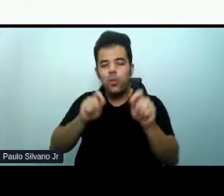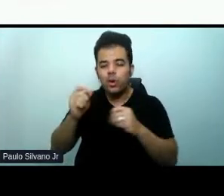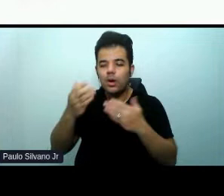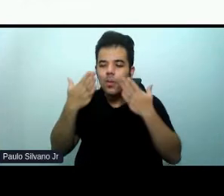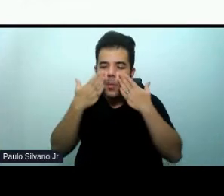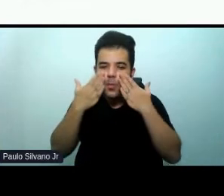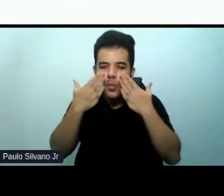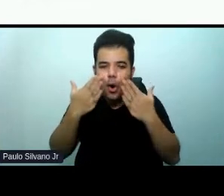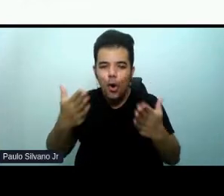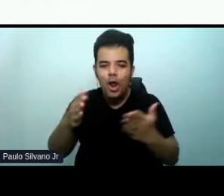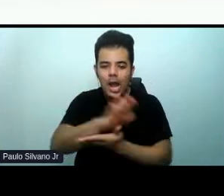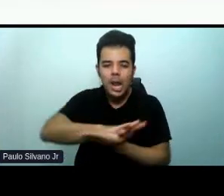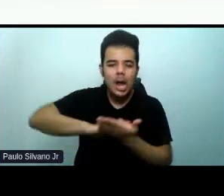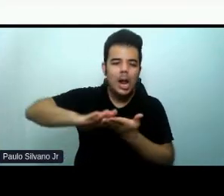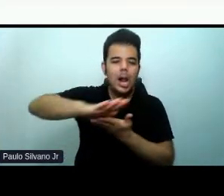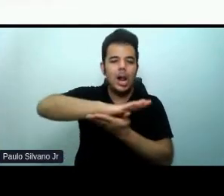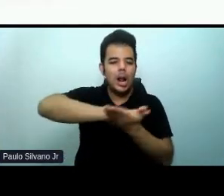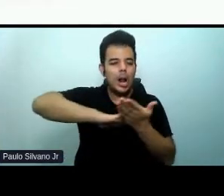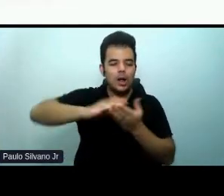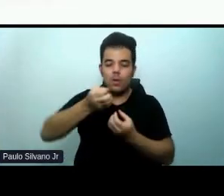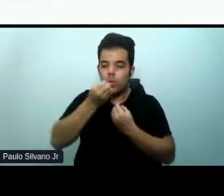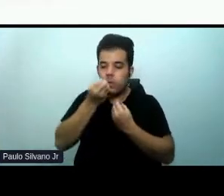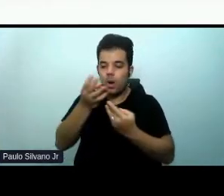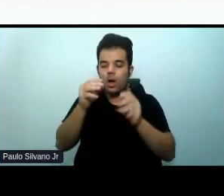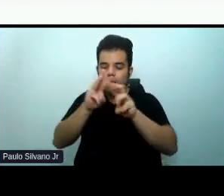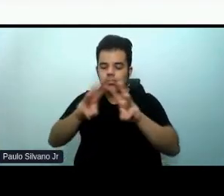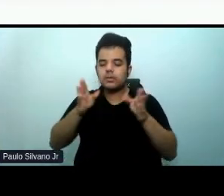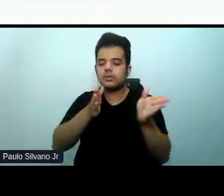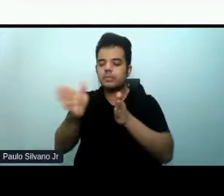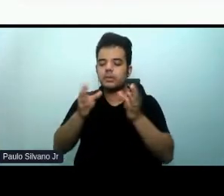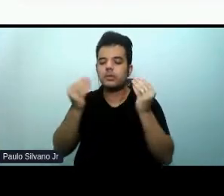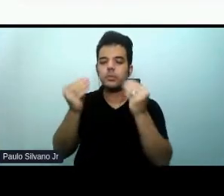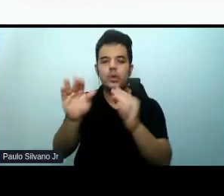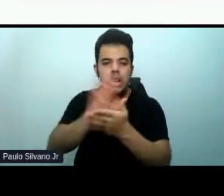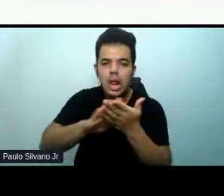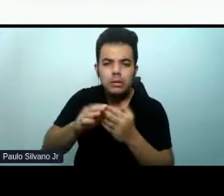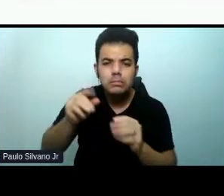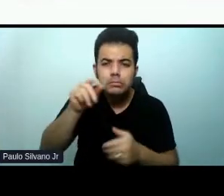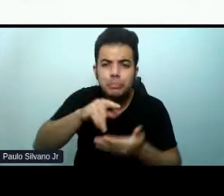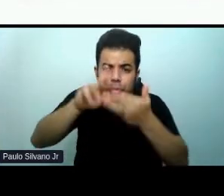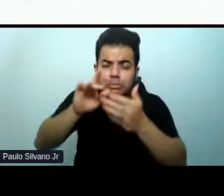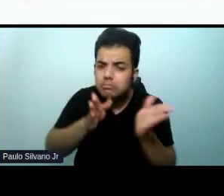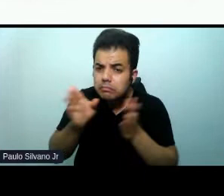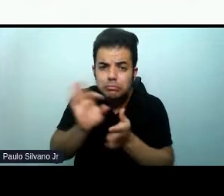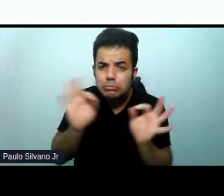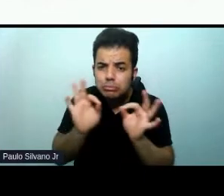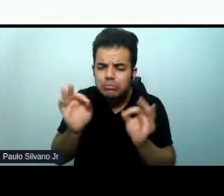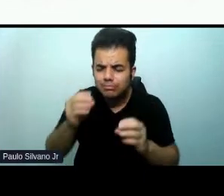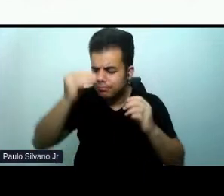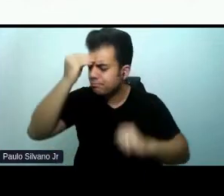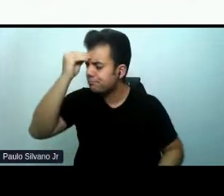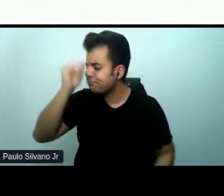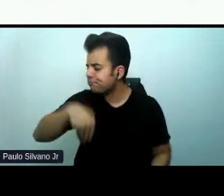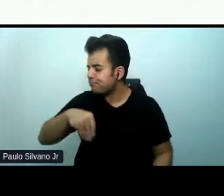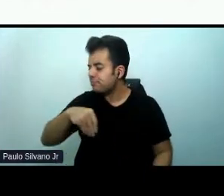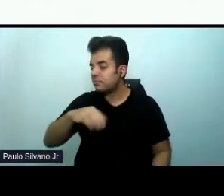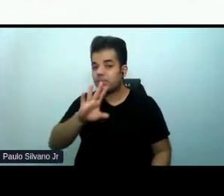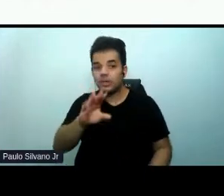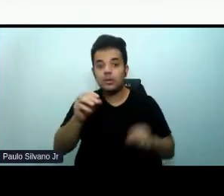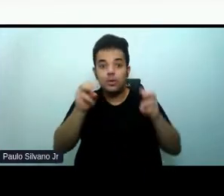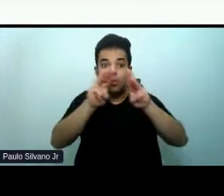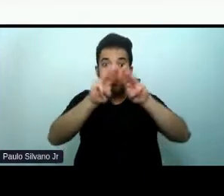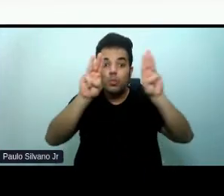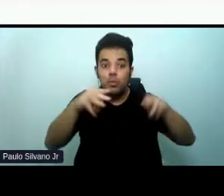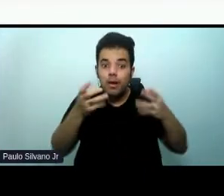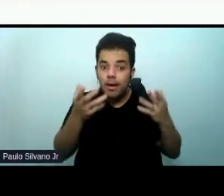se não tiver informado que tem acessibilidade, a pessoa não vai, né? E o que o museu quer